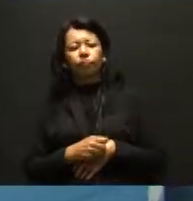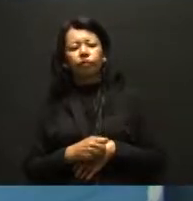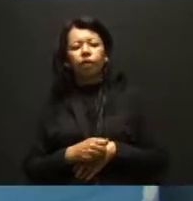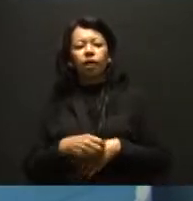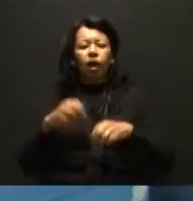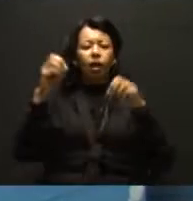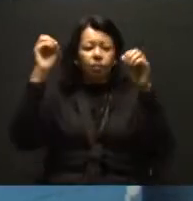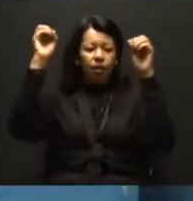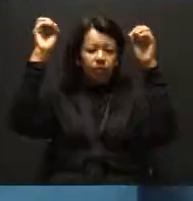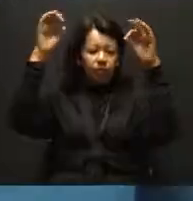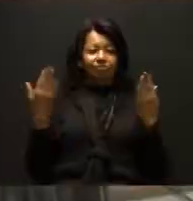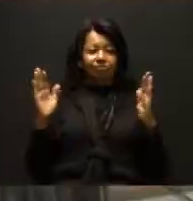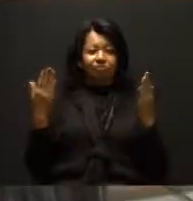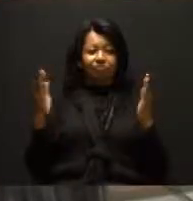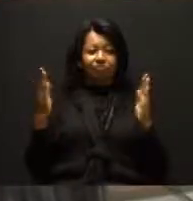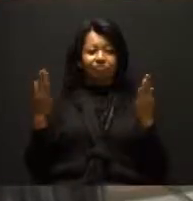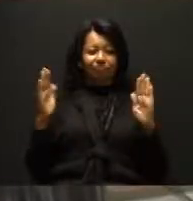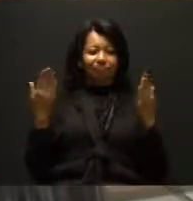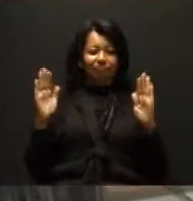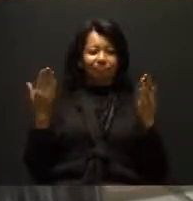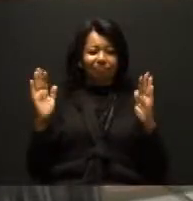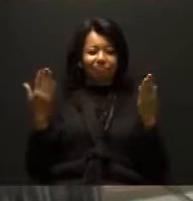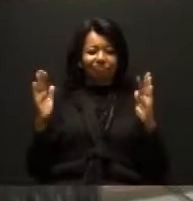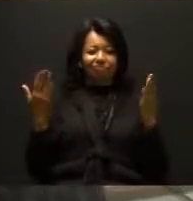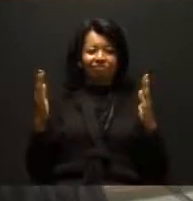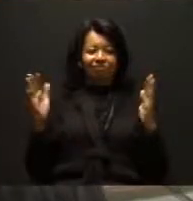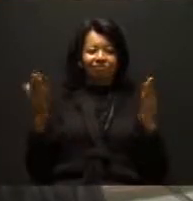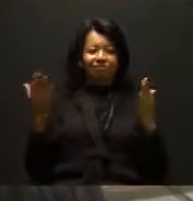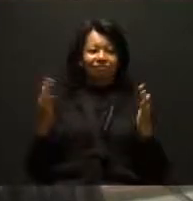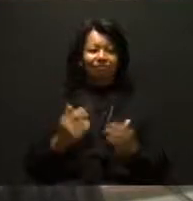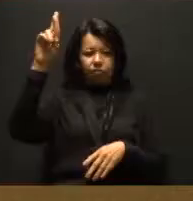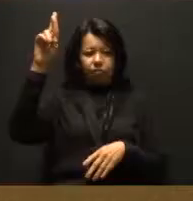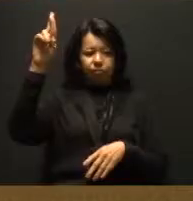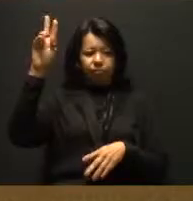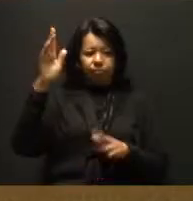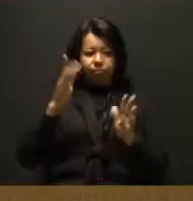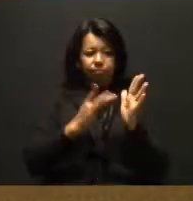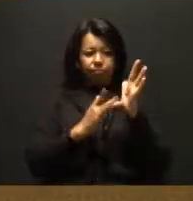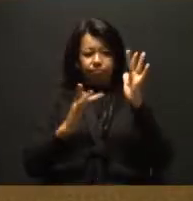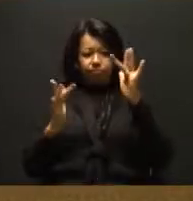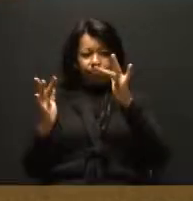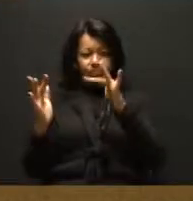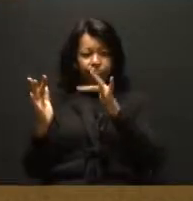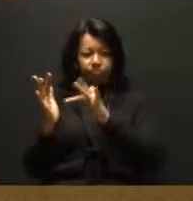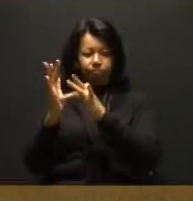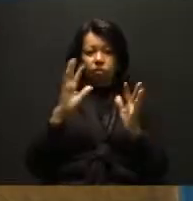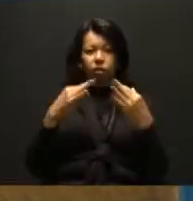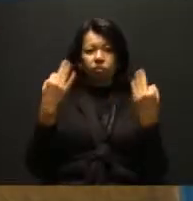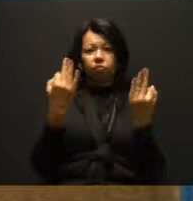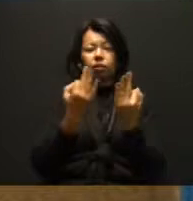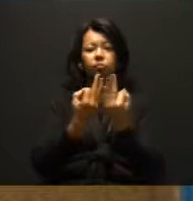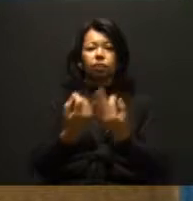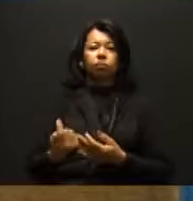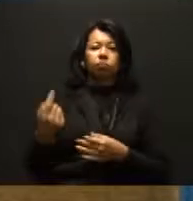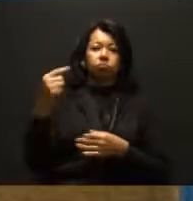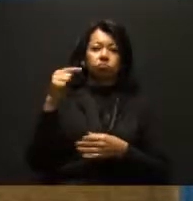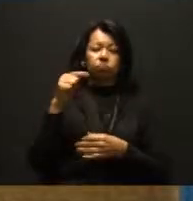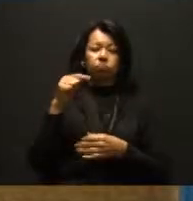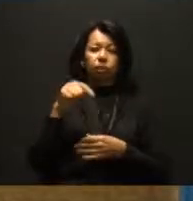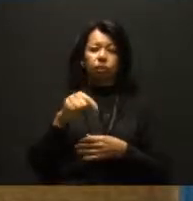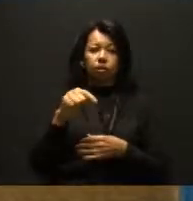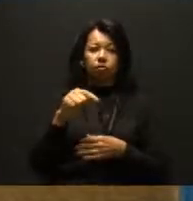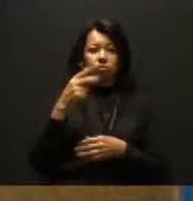personalidades cubatenses representando o segmento evangélico os vereadores agnaldo araújo e wilson pio